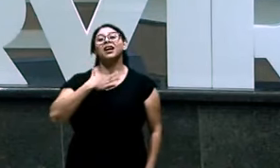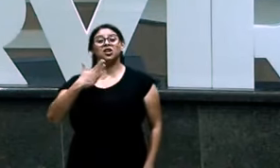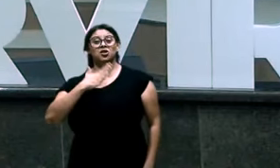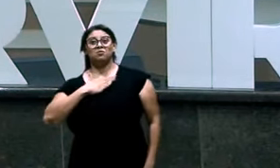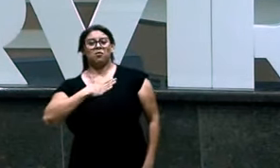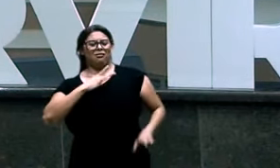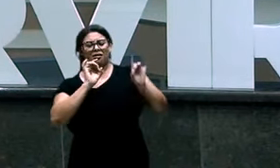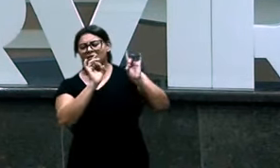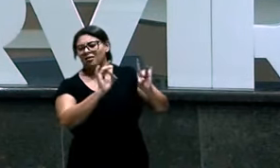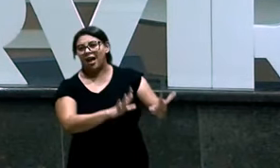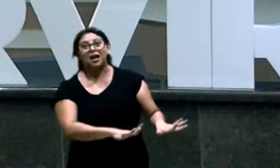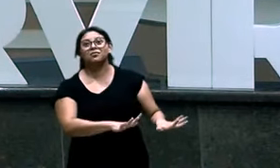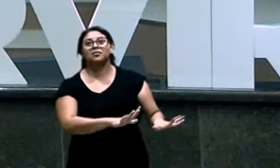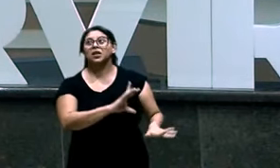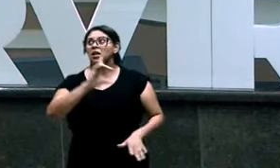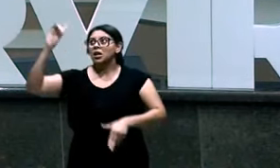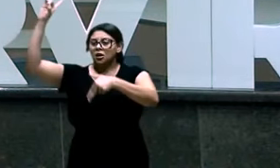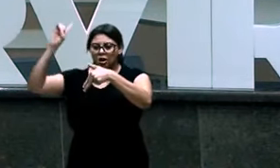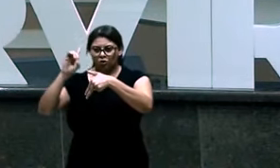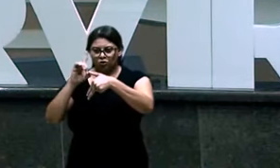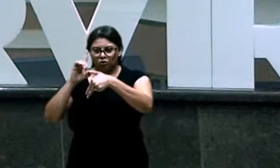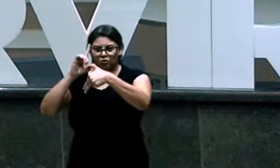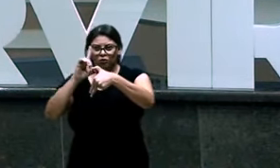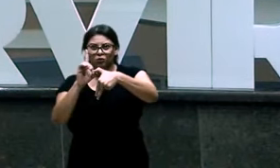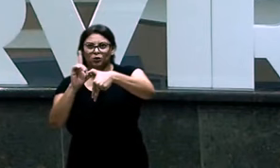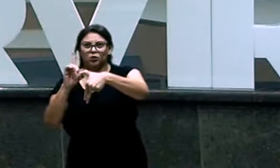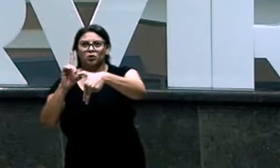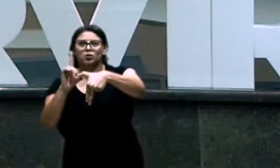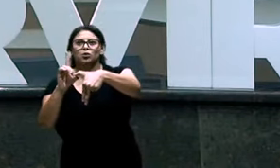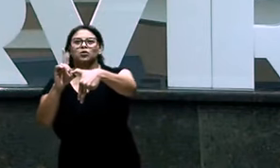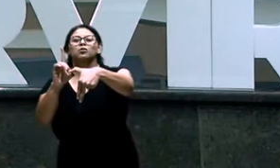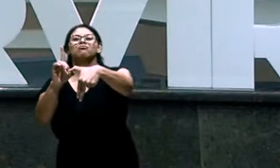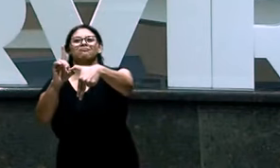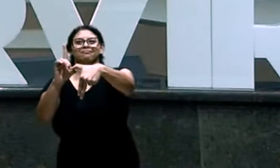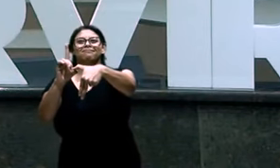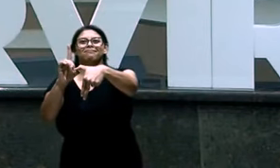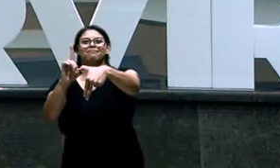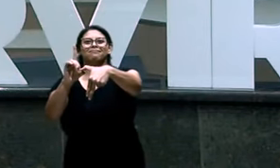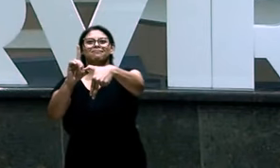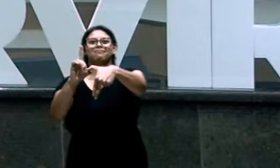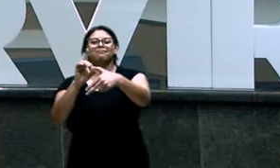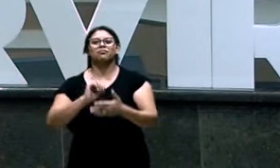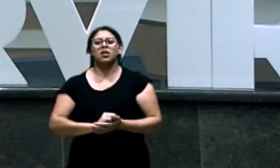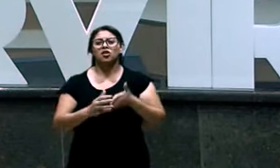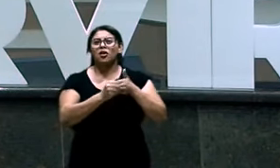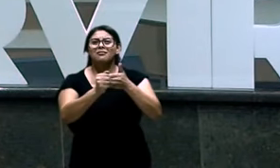seja conduzido por aquele que te chamou para ser uma voz.